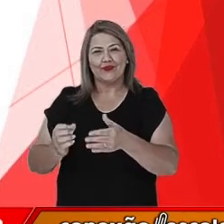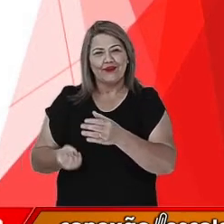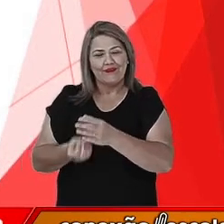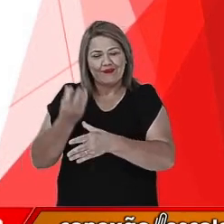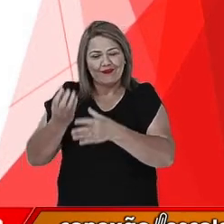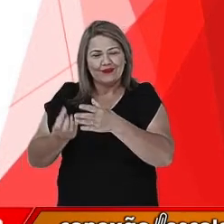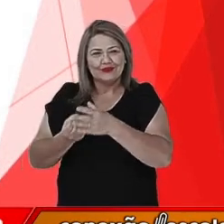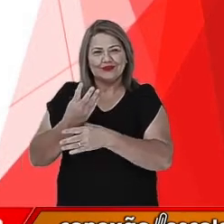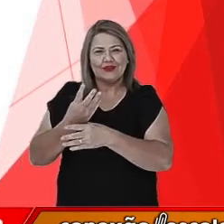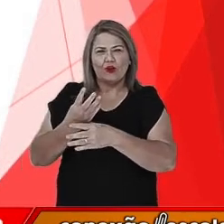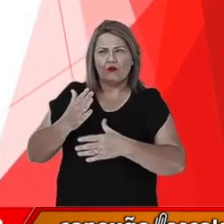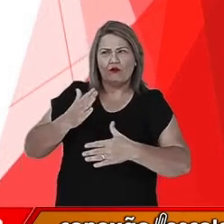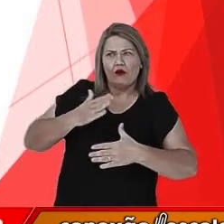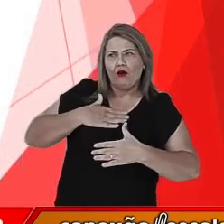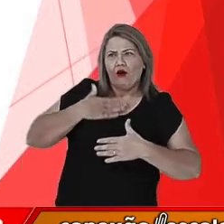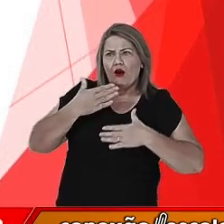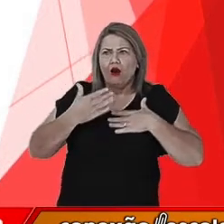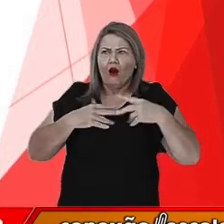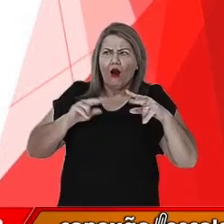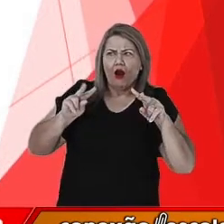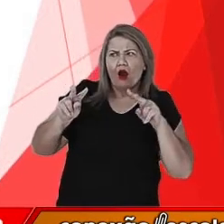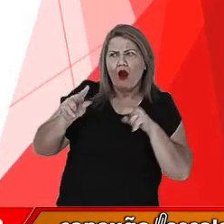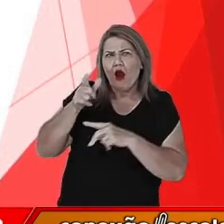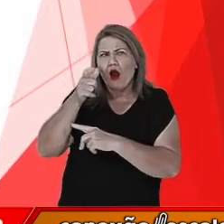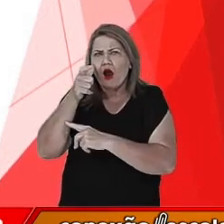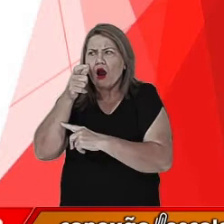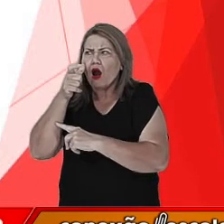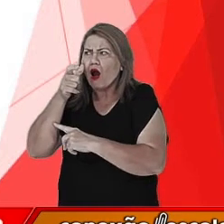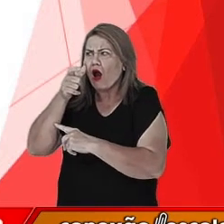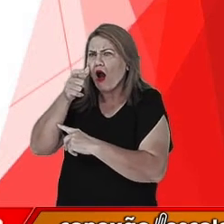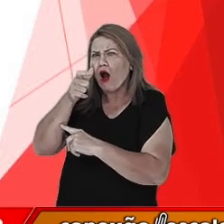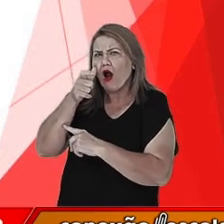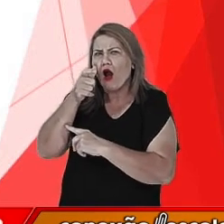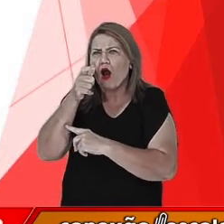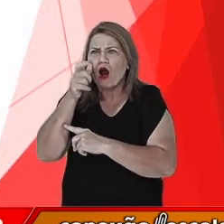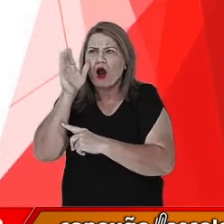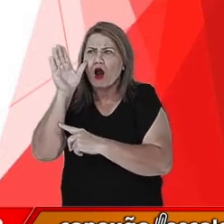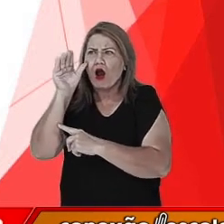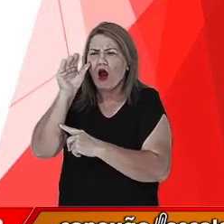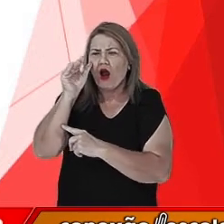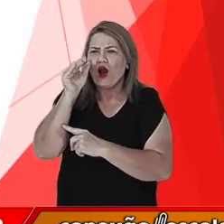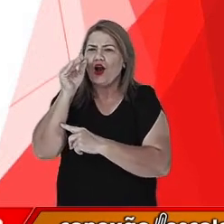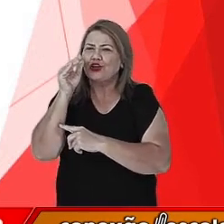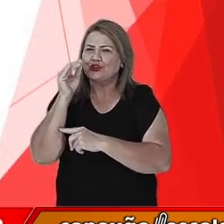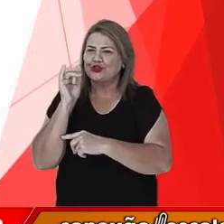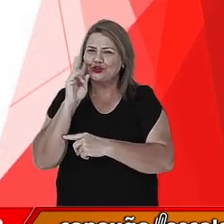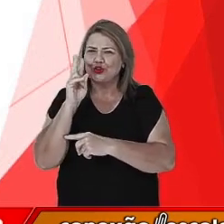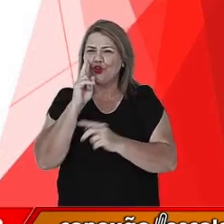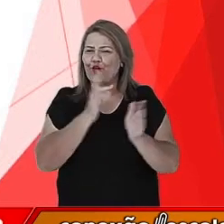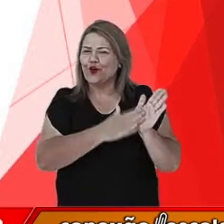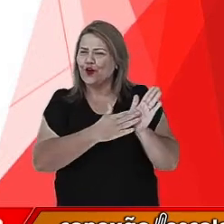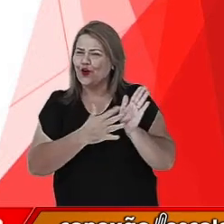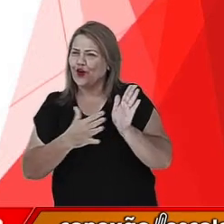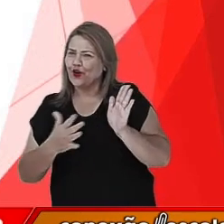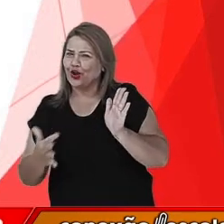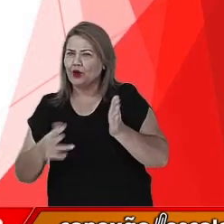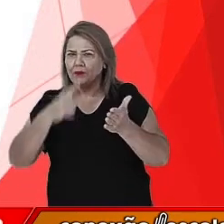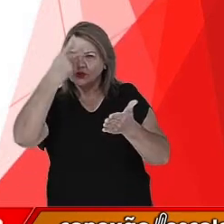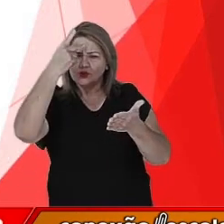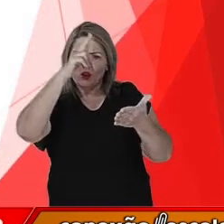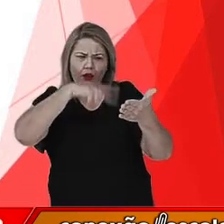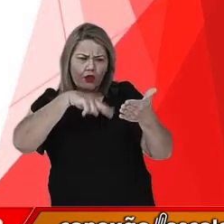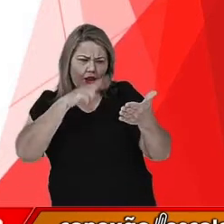de expectativa e suspense dentro dessa história. E aí o leitor ou